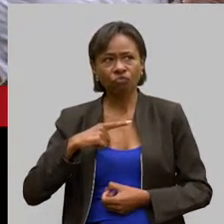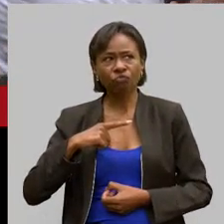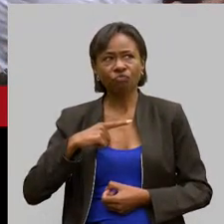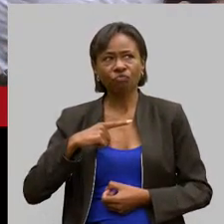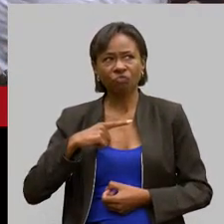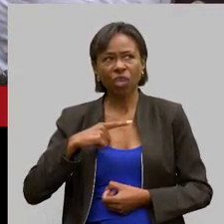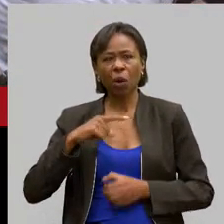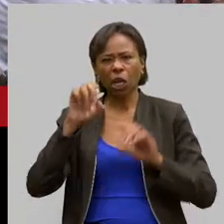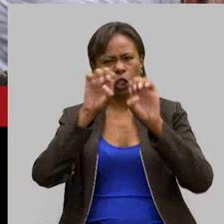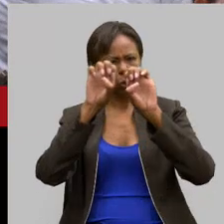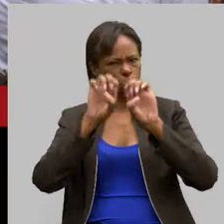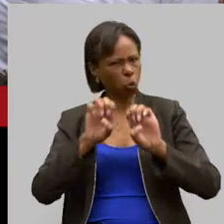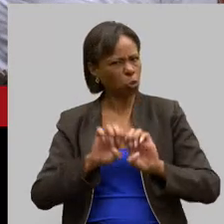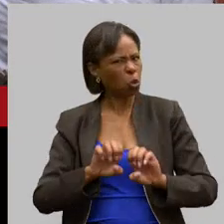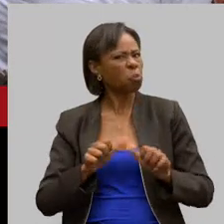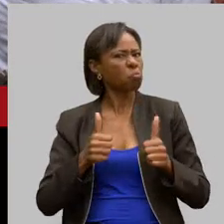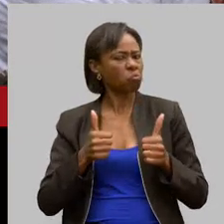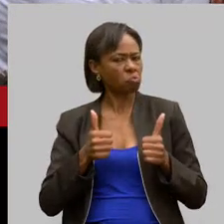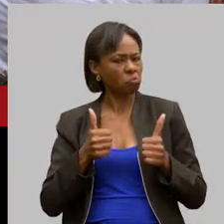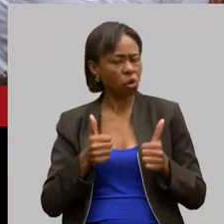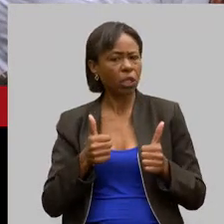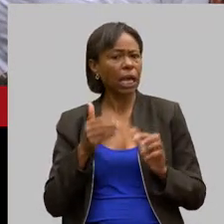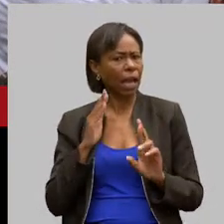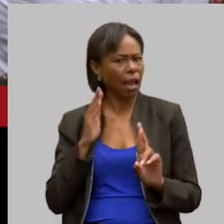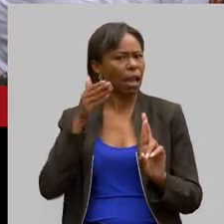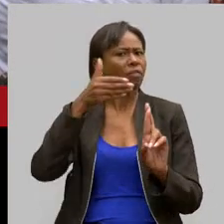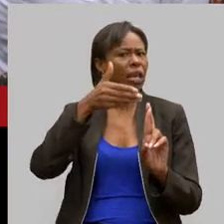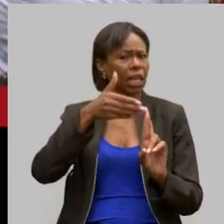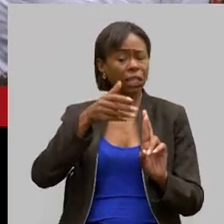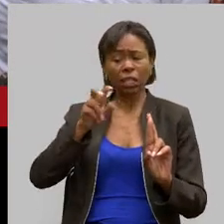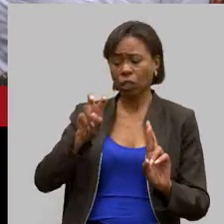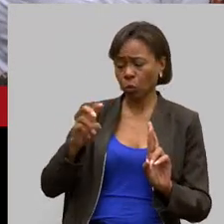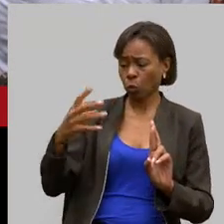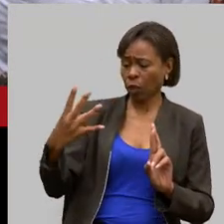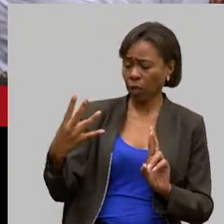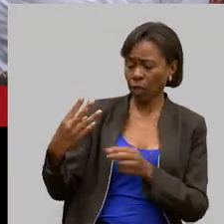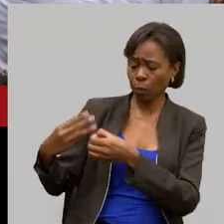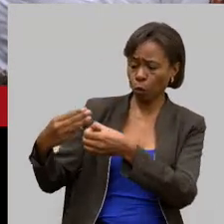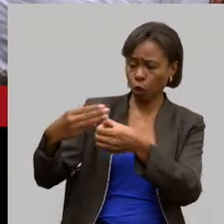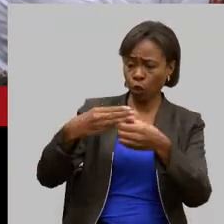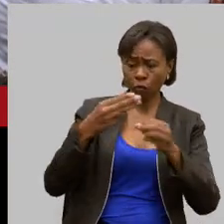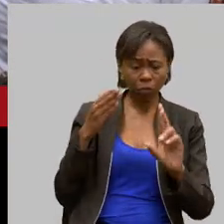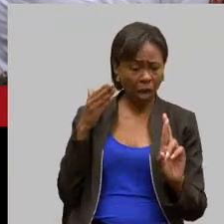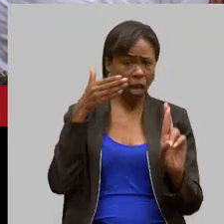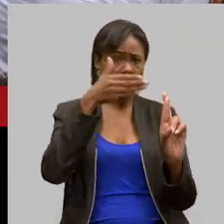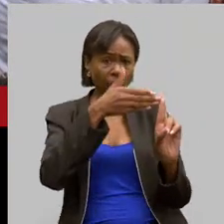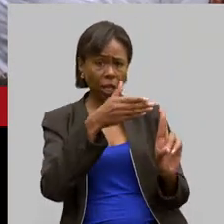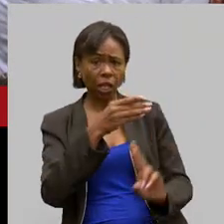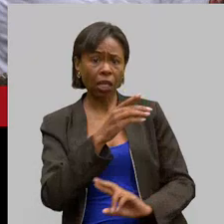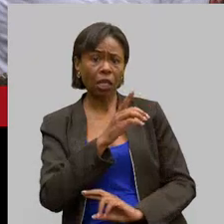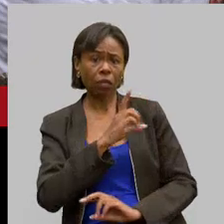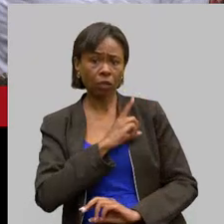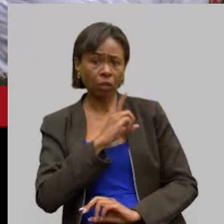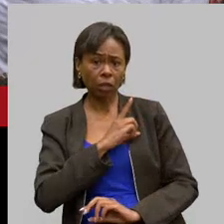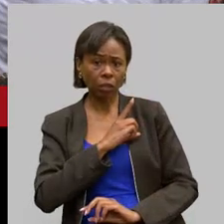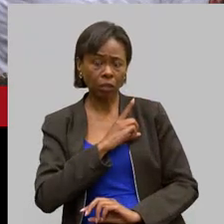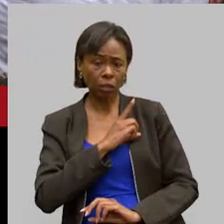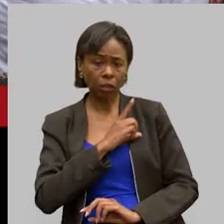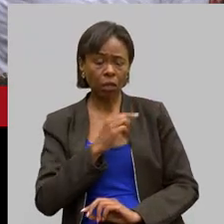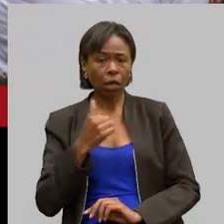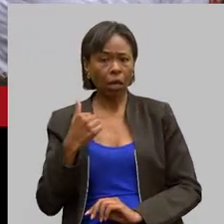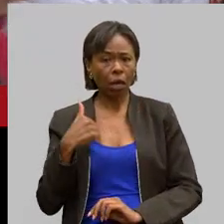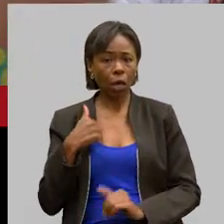são referência para 54 municípios do centrooeste mineiro e eu comparo